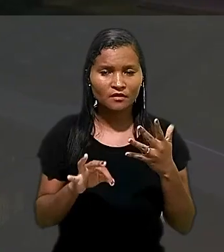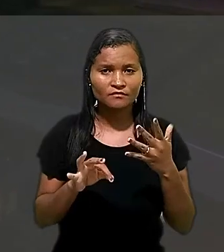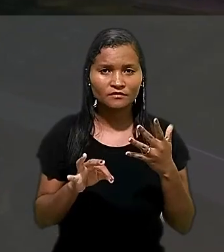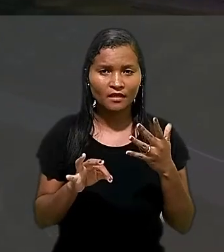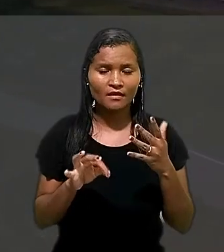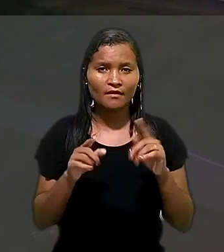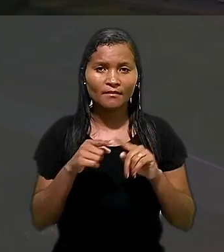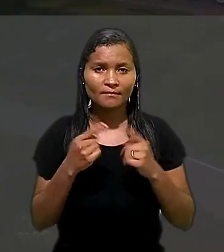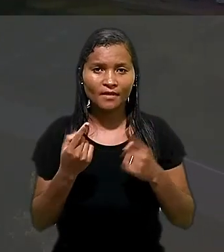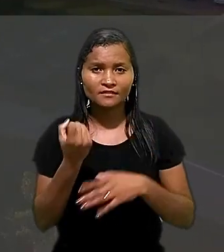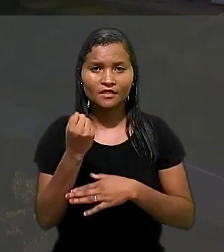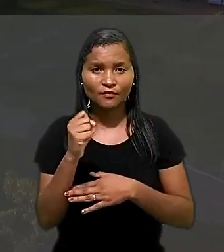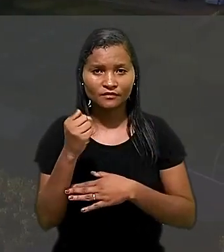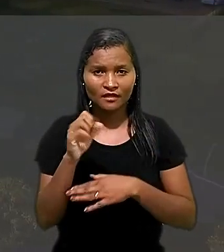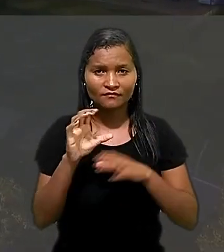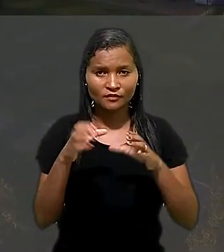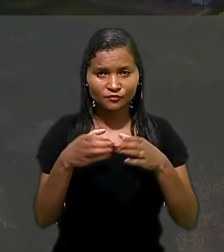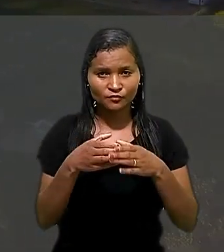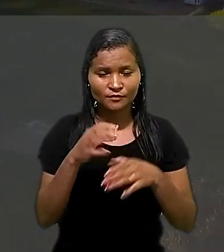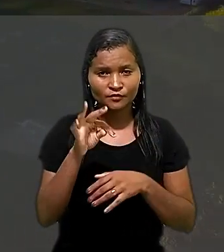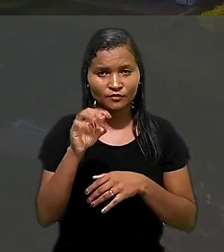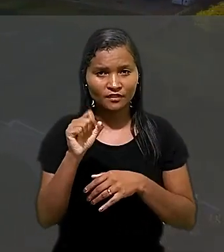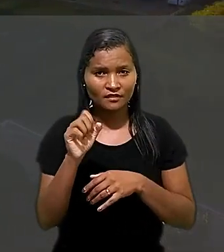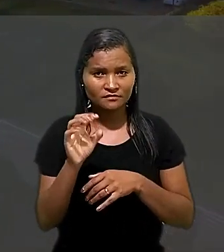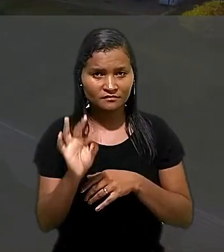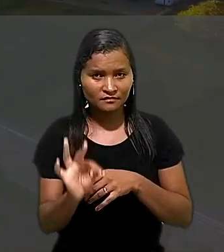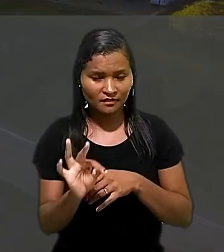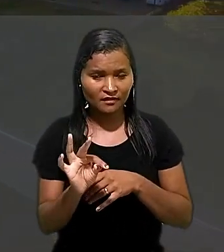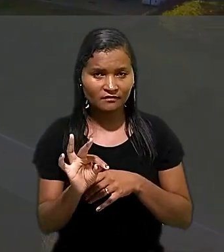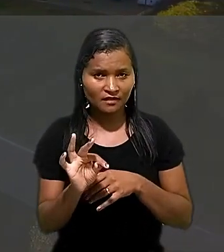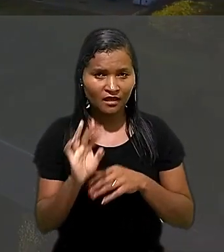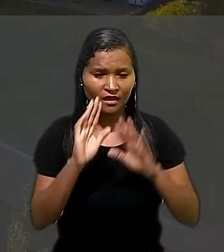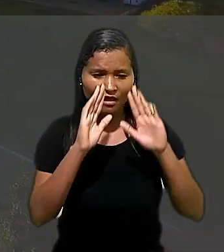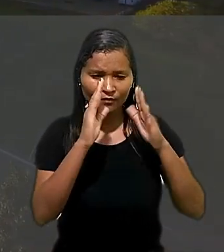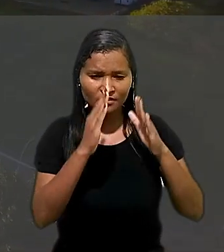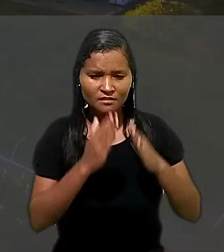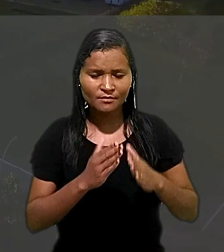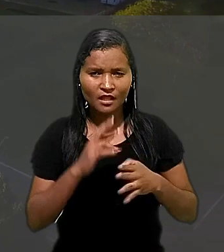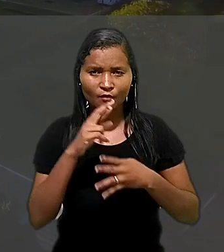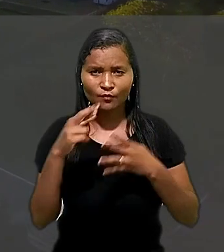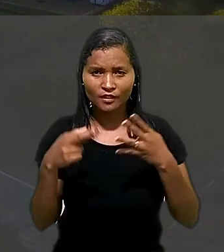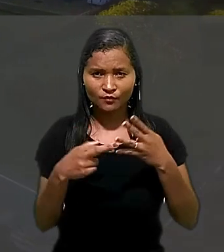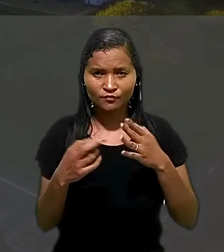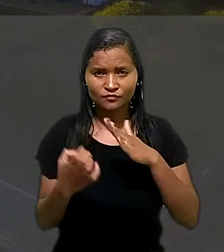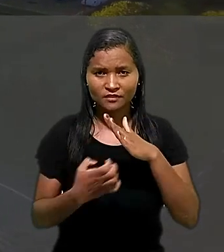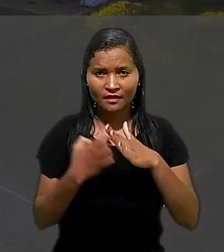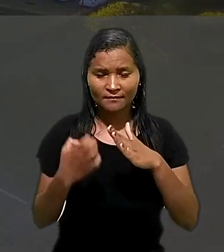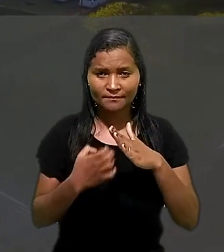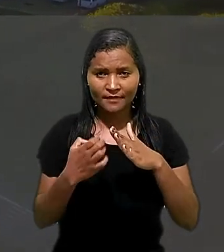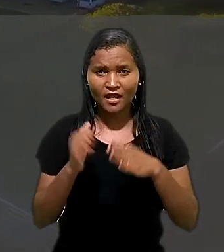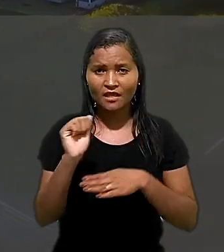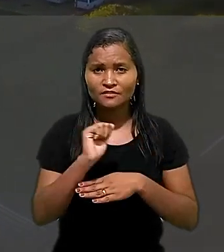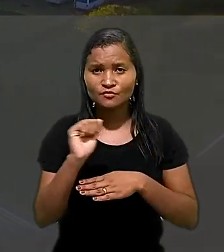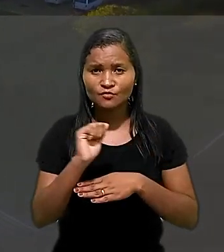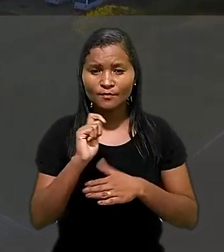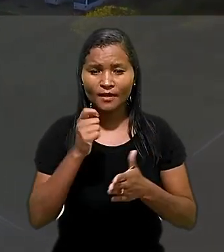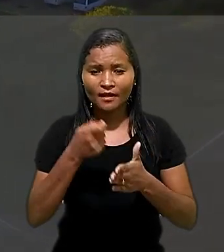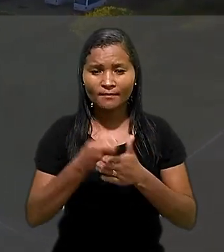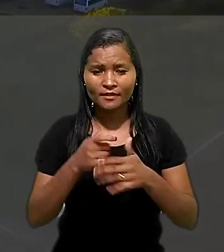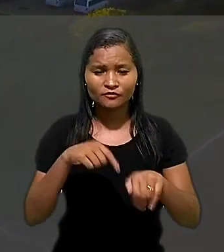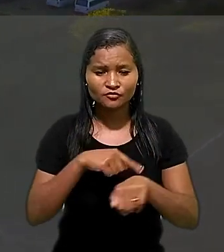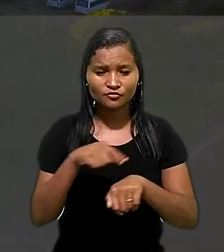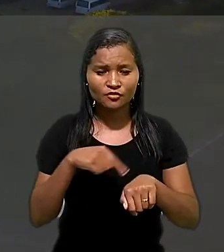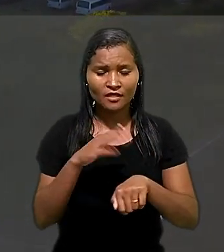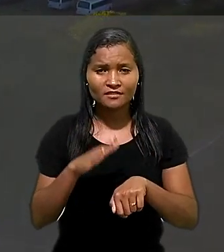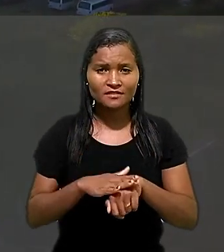No entanto, a 8ª turma do Tribunal Superior do Trabalho, ao examinar recurso da empresa, excluiu o pagamento de